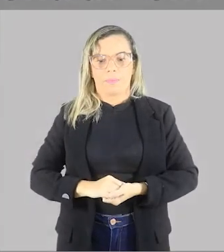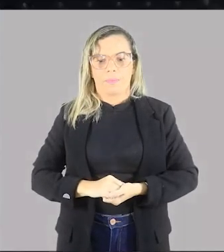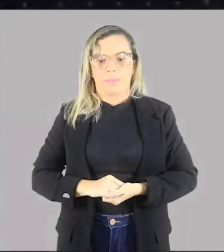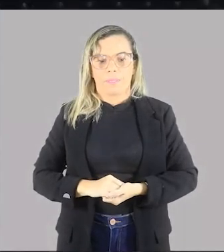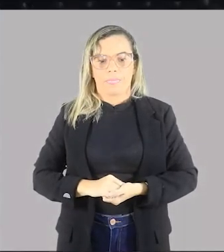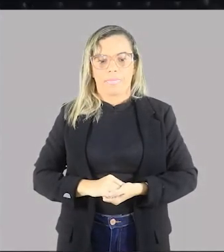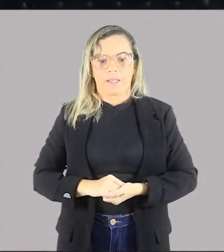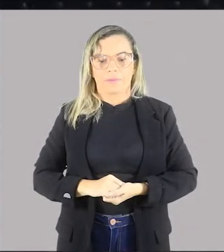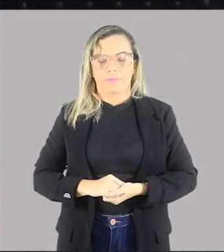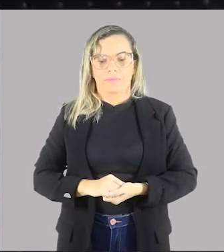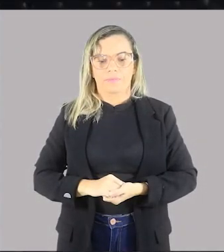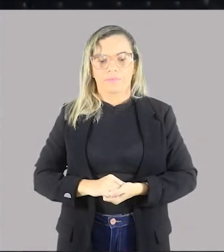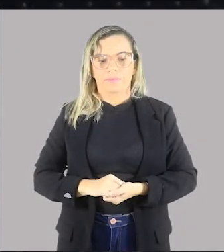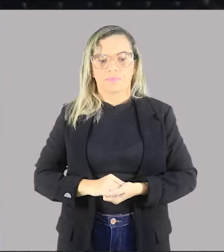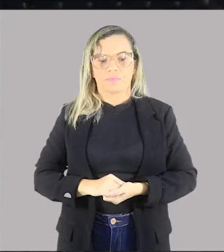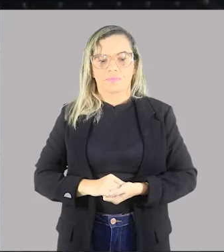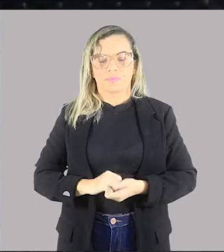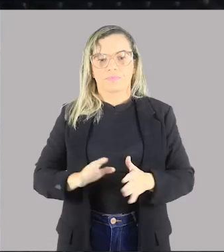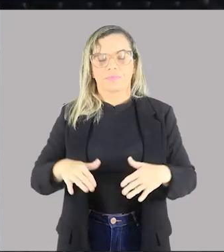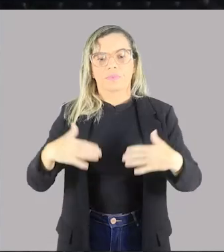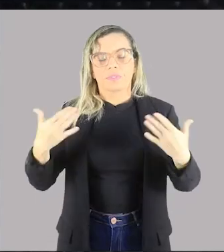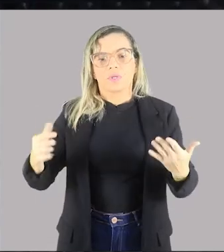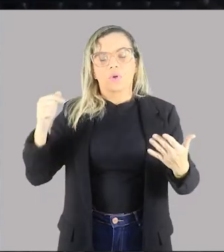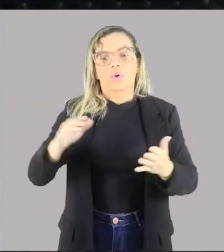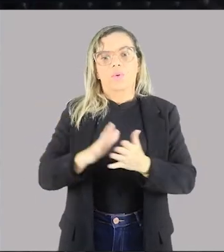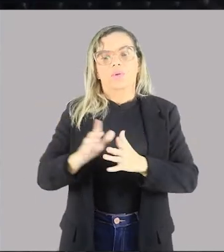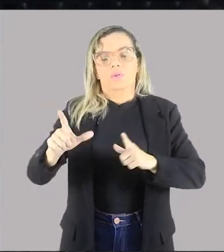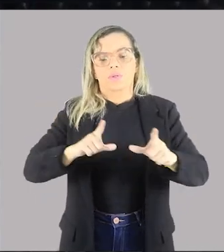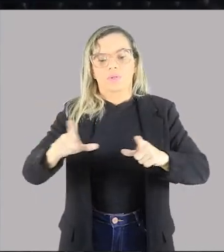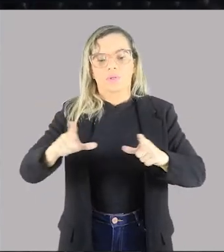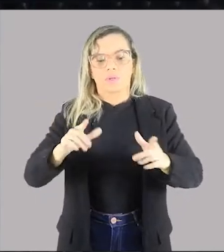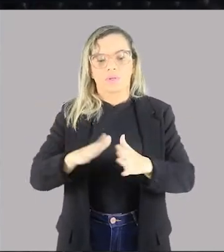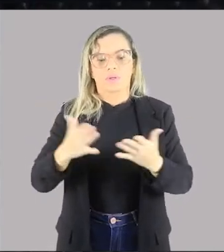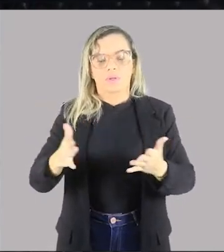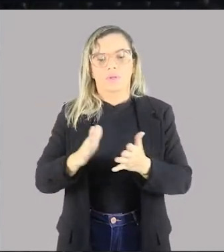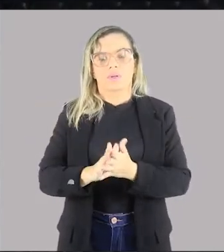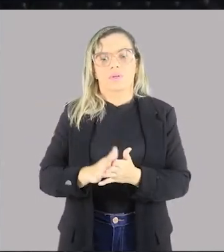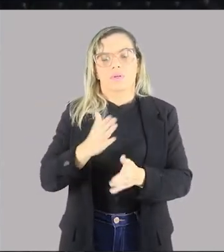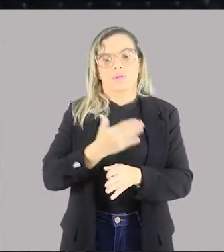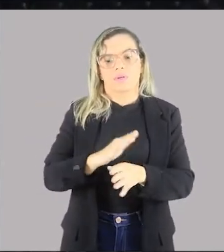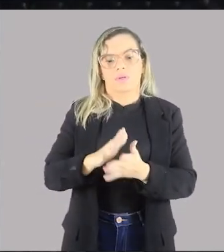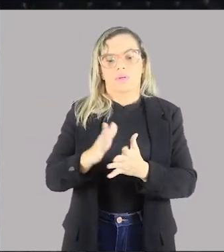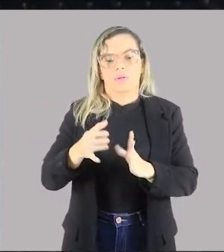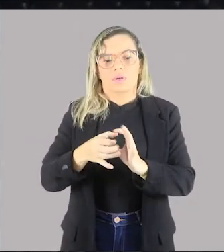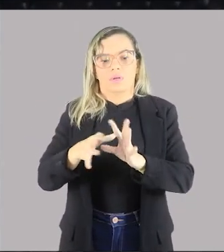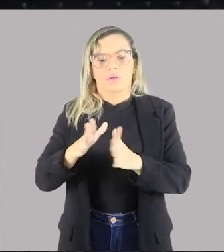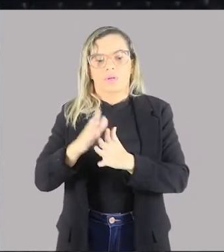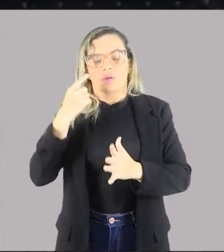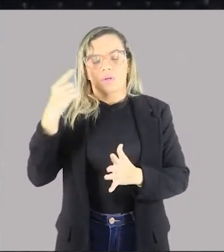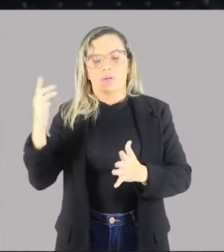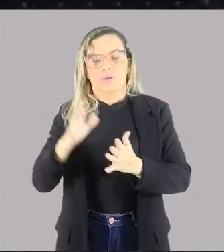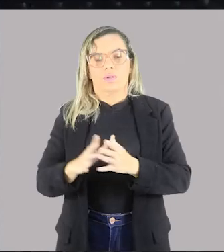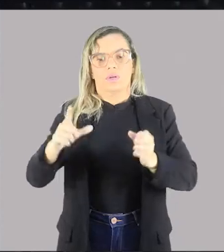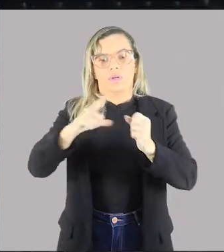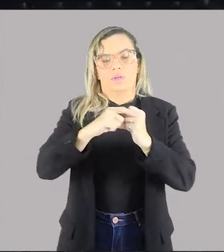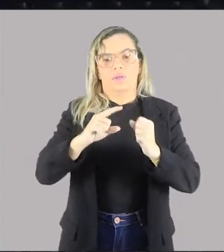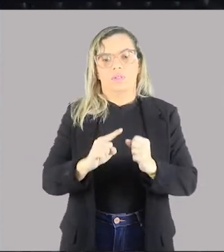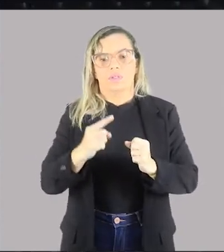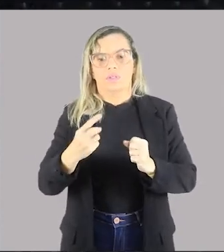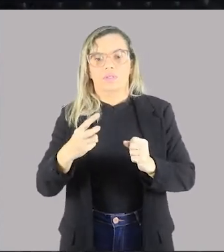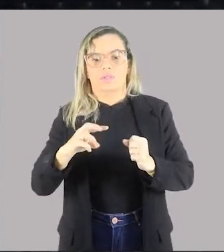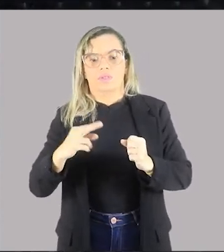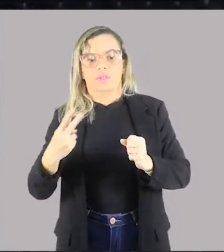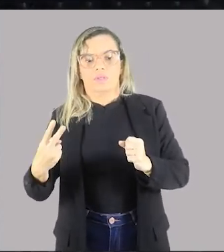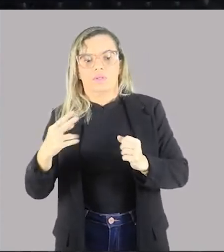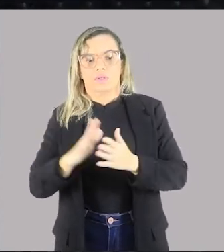no prazo legal, perfeito? Se não entrar em exercício, é possível que seja cassada a disponibilidade, segundo o artigo 32.